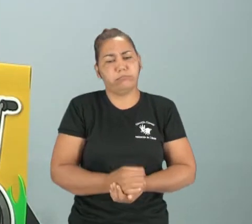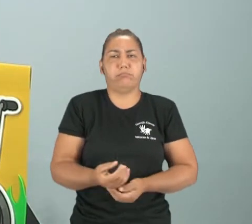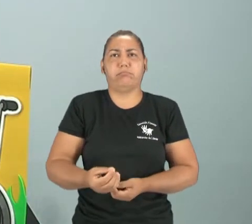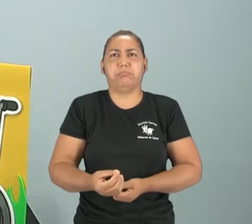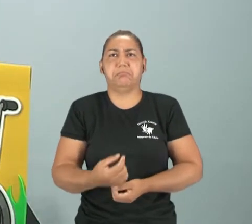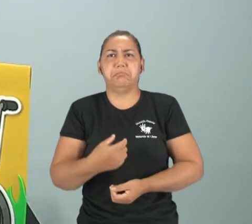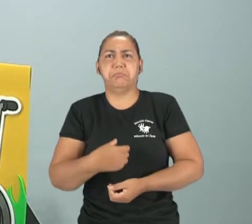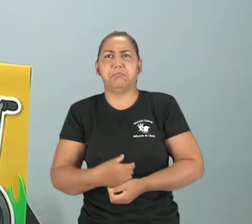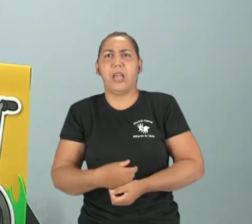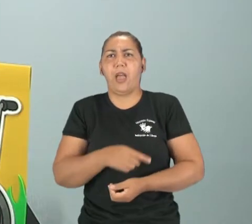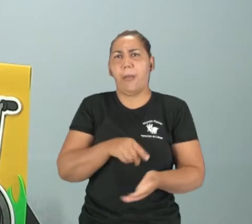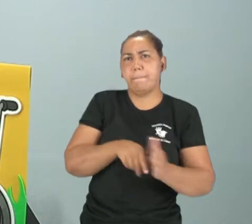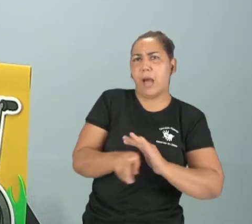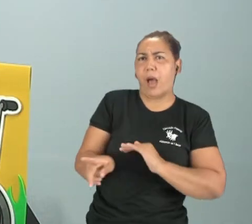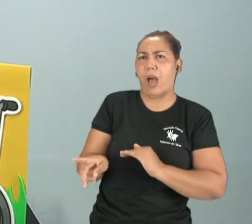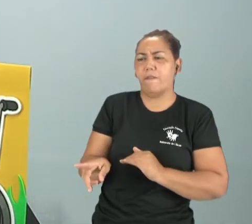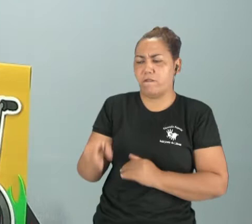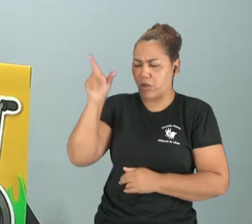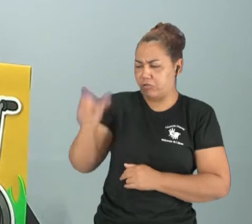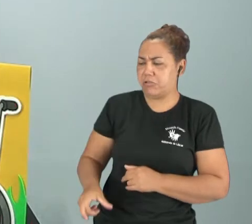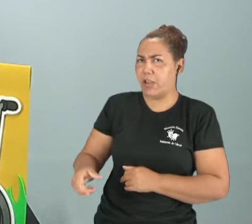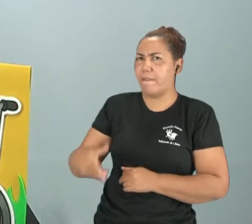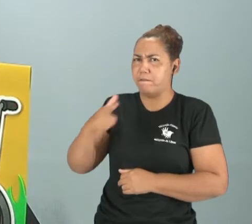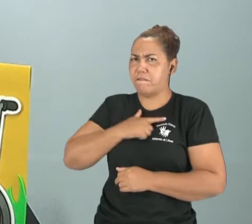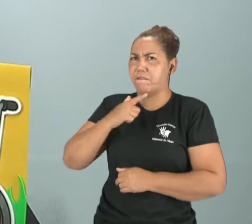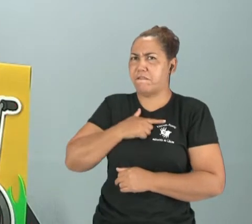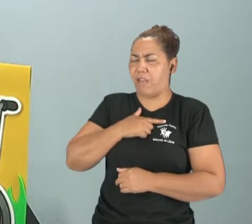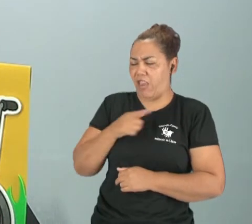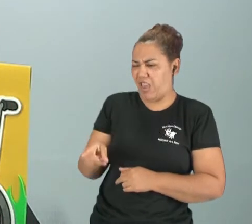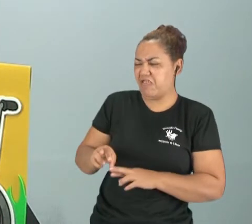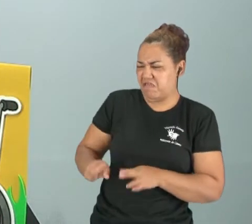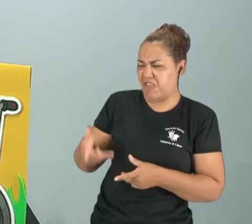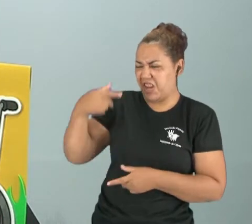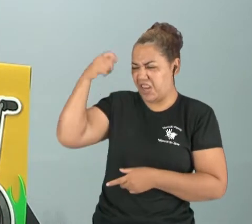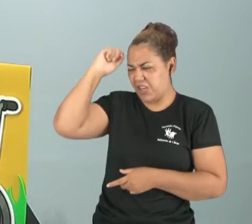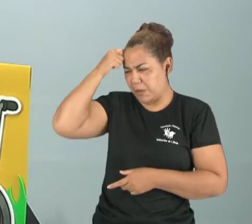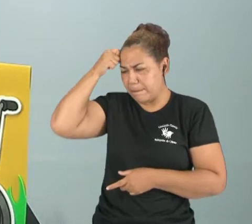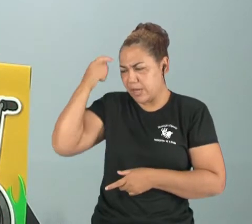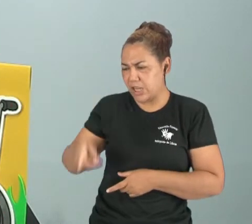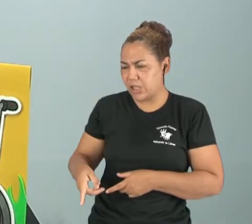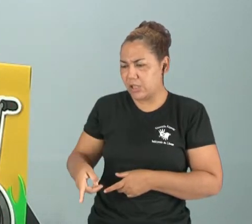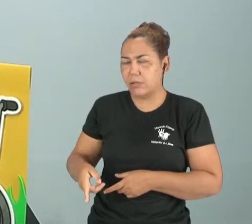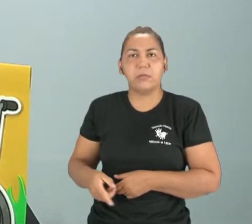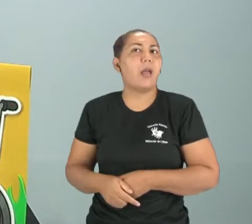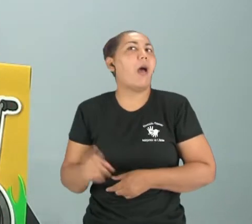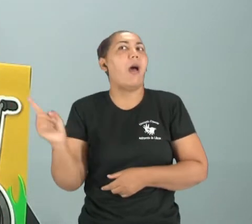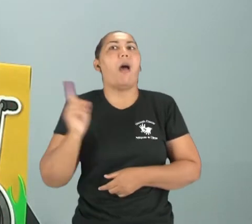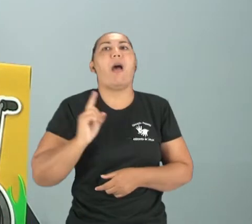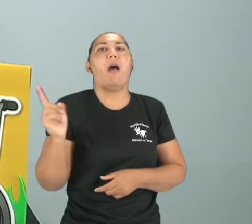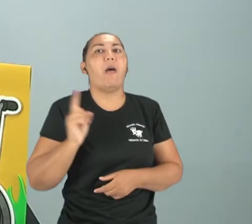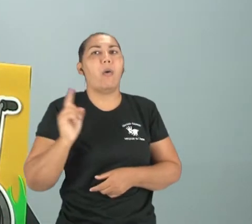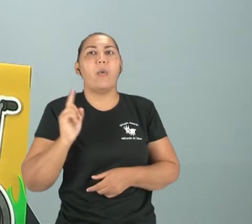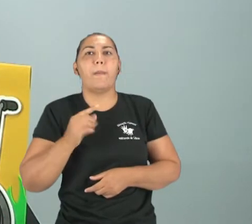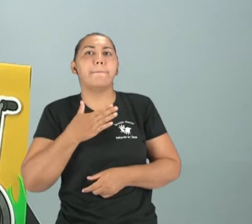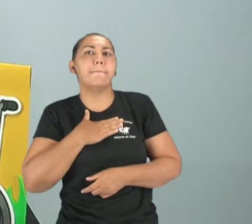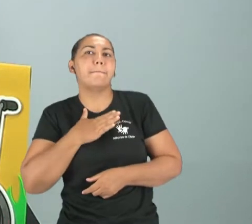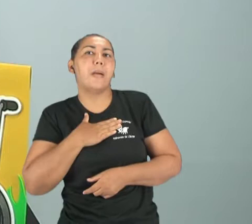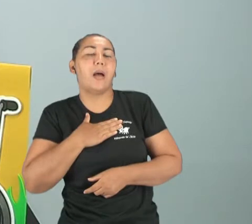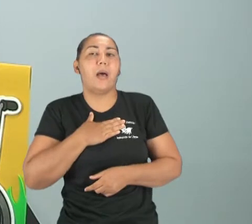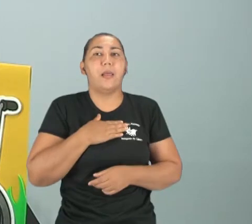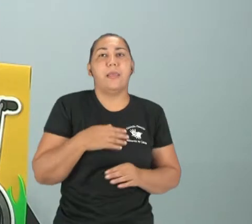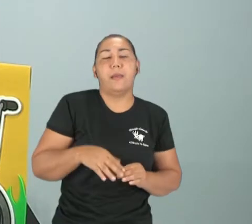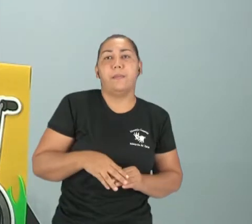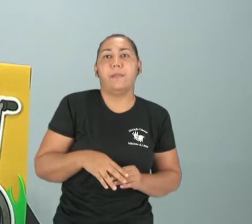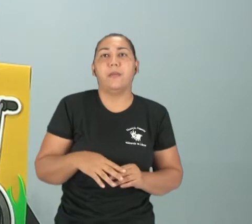não se sente feio por ser dessa cor? E o Kaká disse, de jeito nenhum. Na minha turma tem cadeirantes, na minha turma